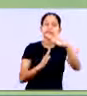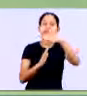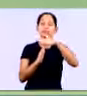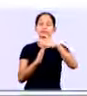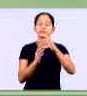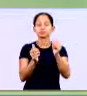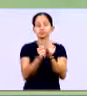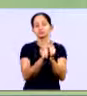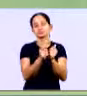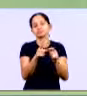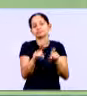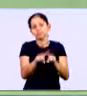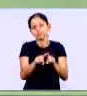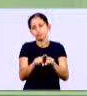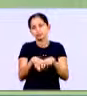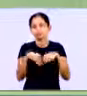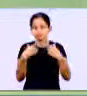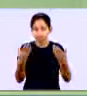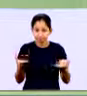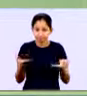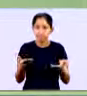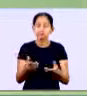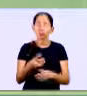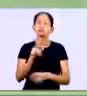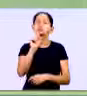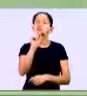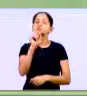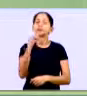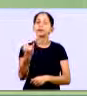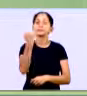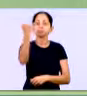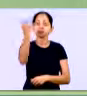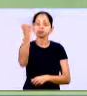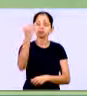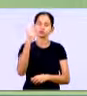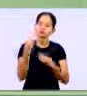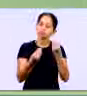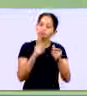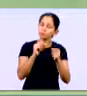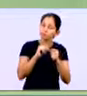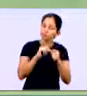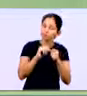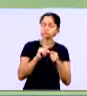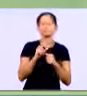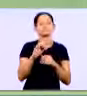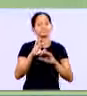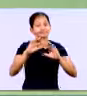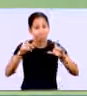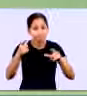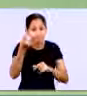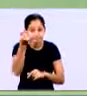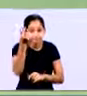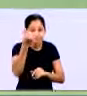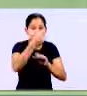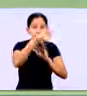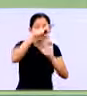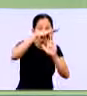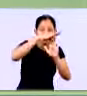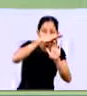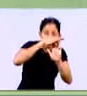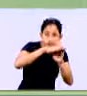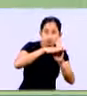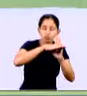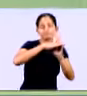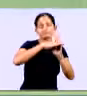vocês anteriormente, certo? O que é importante para a elaboração do fluxo de caixa? Os saldos iniciais de cada conta, as